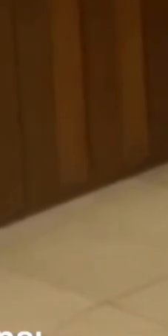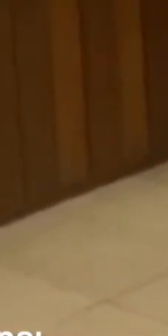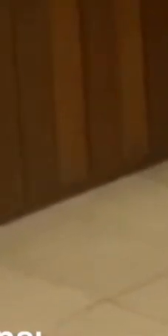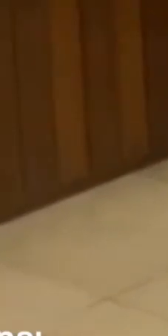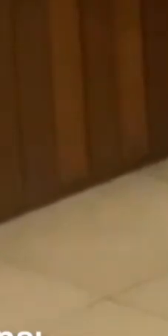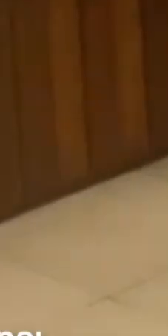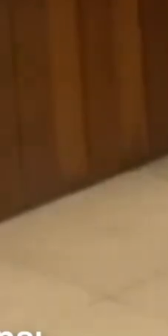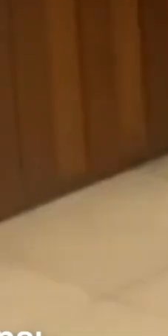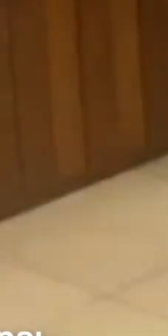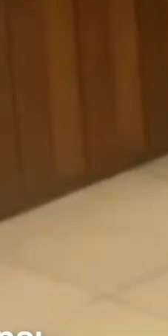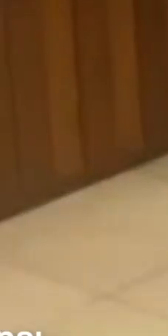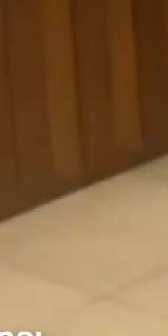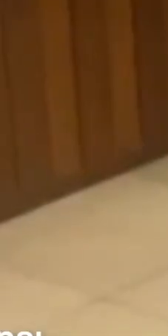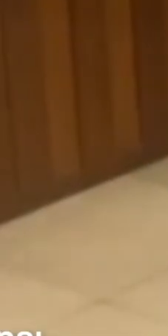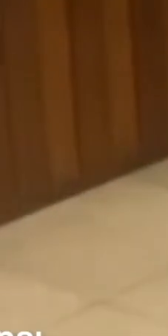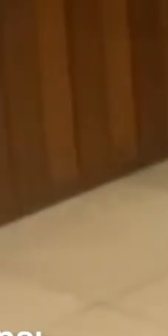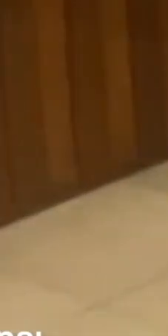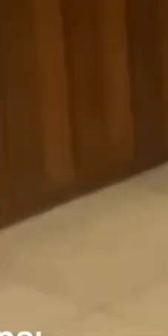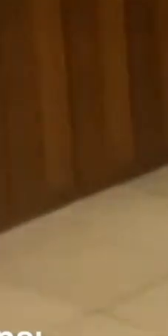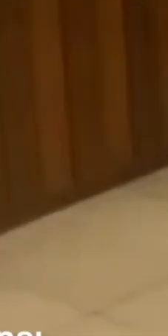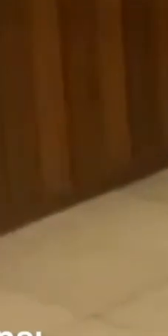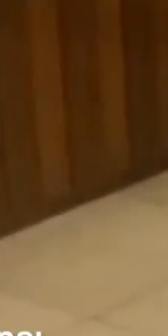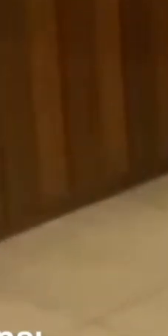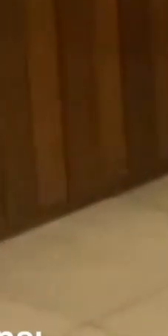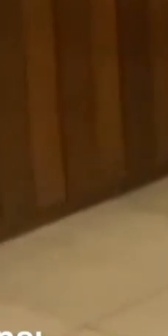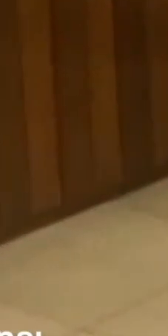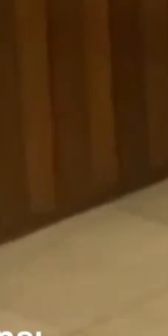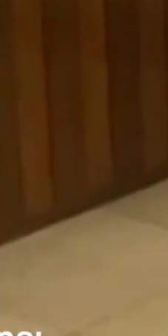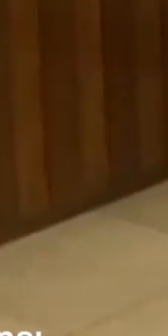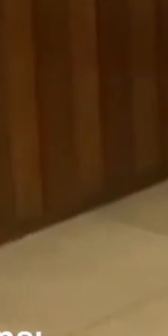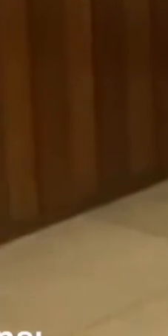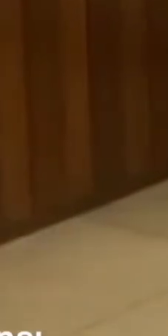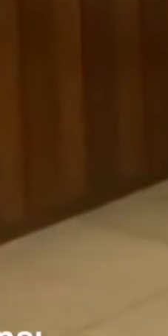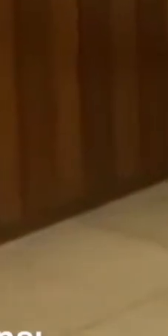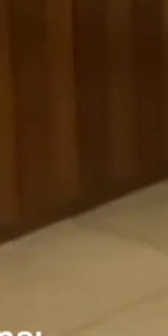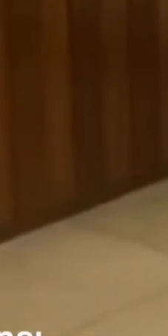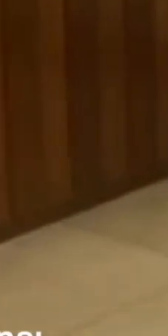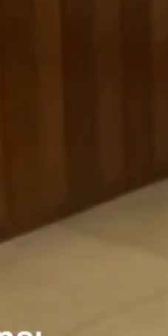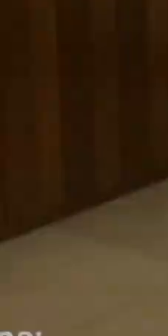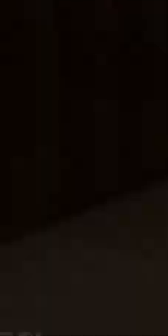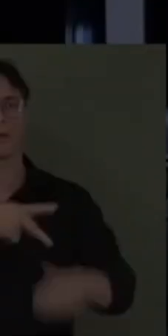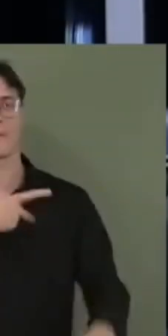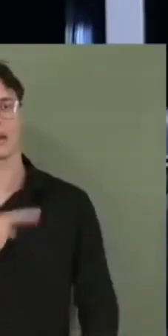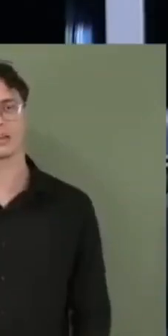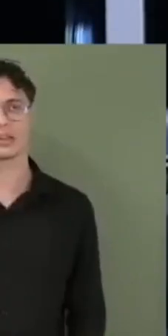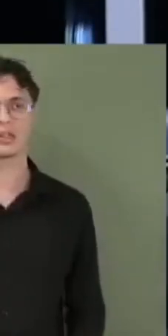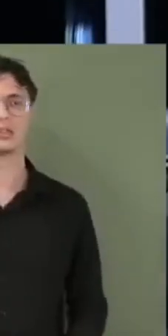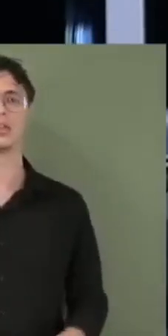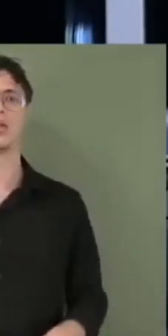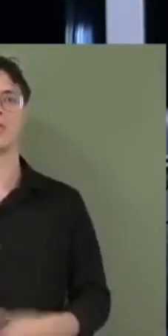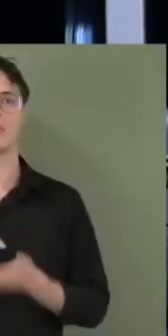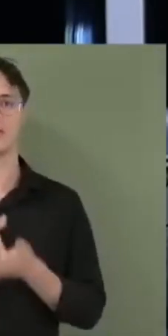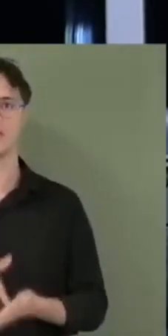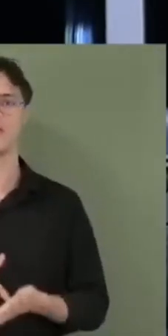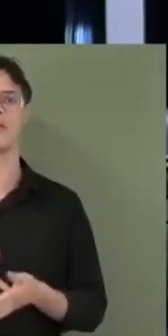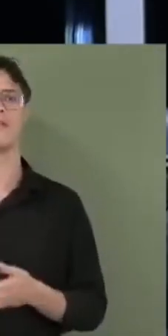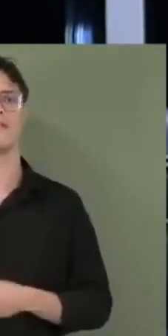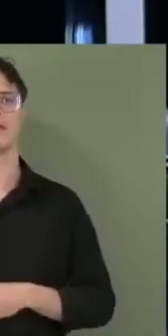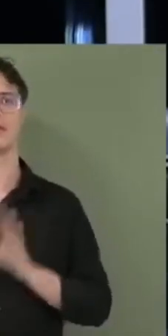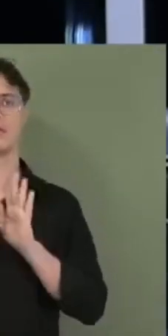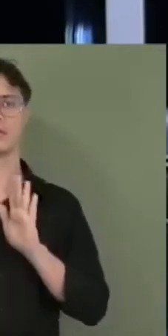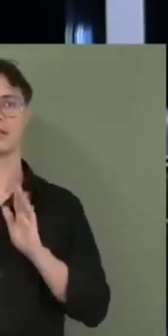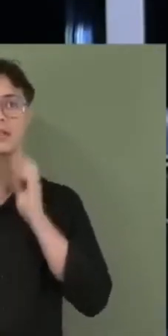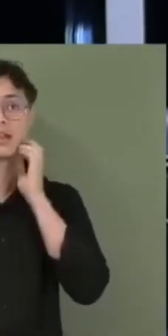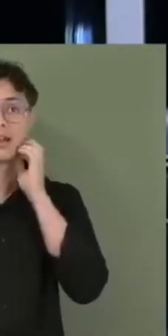os colegiados permanentes, temporários e de inquéritos, como no caso das CPI. Pessoal, as negociações